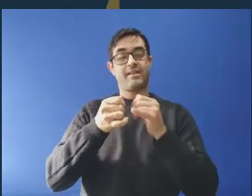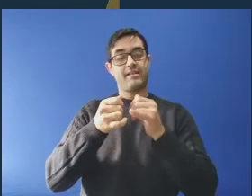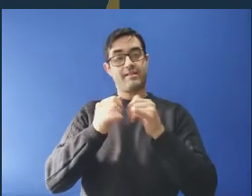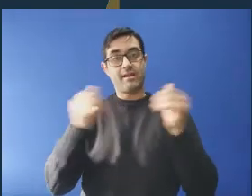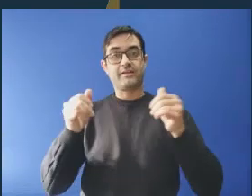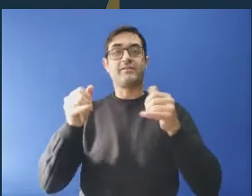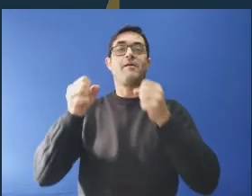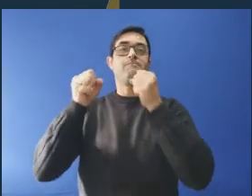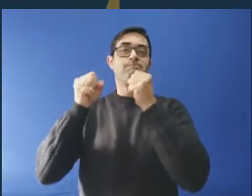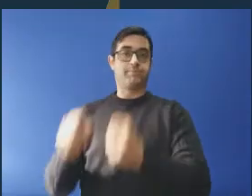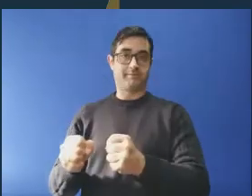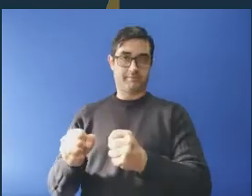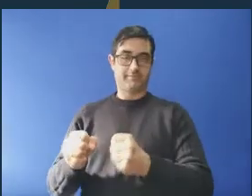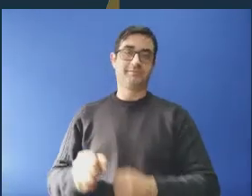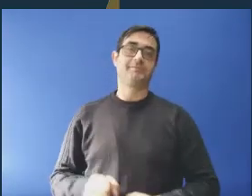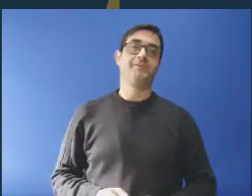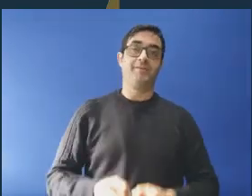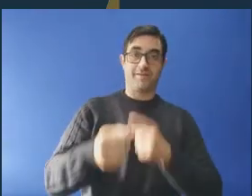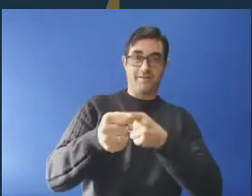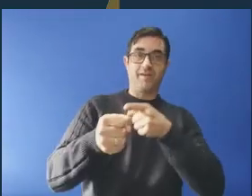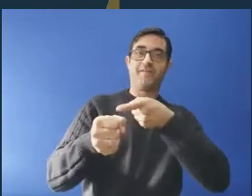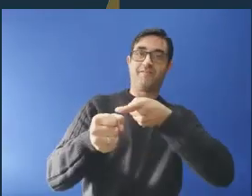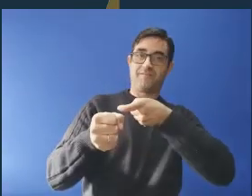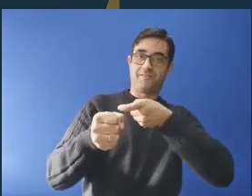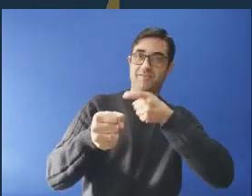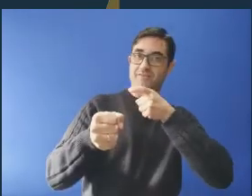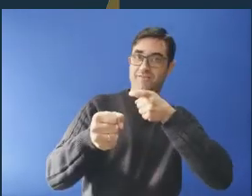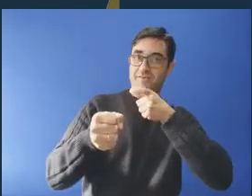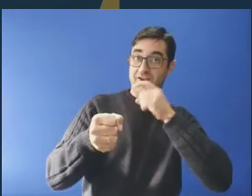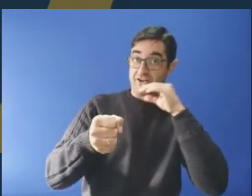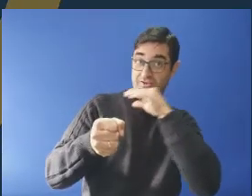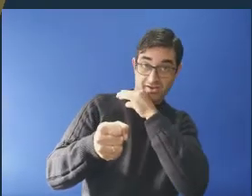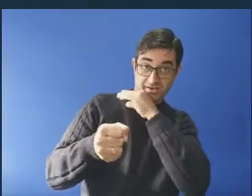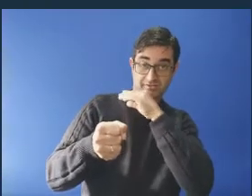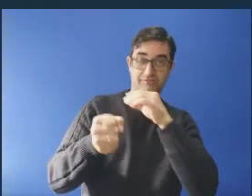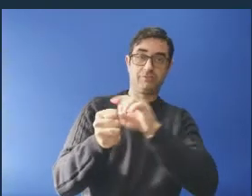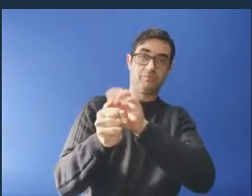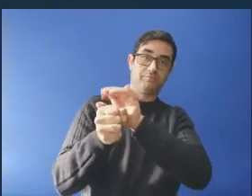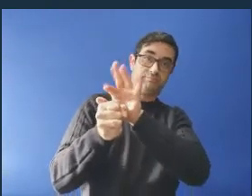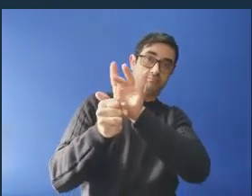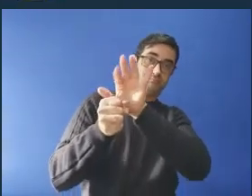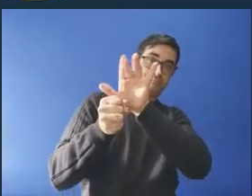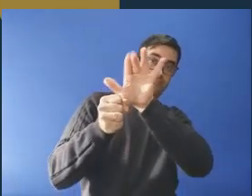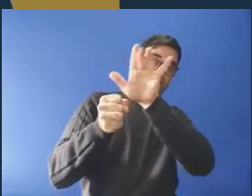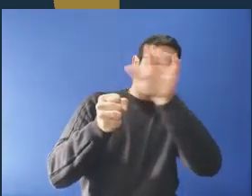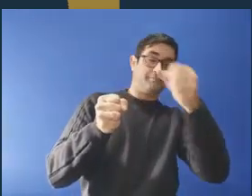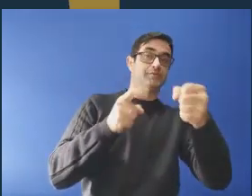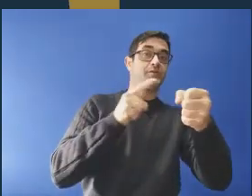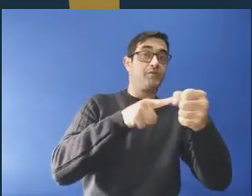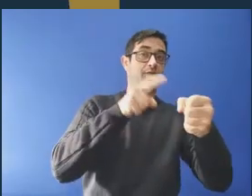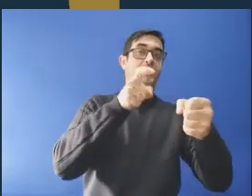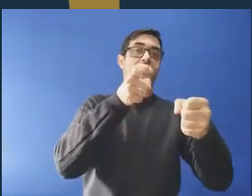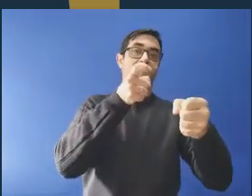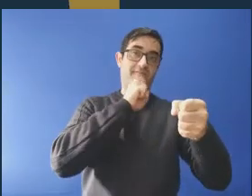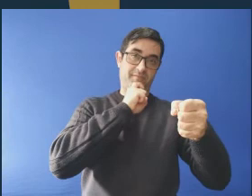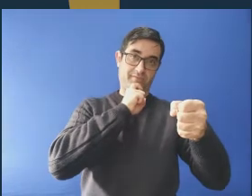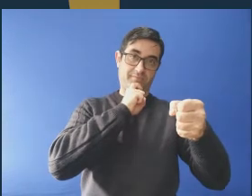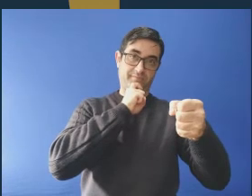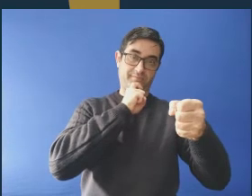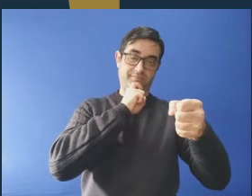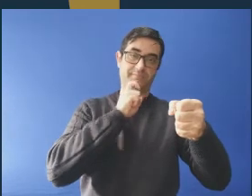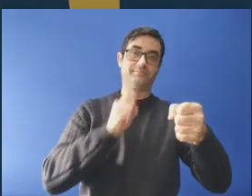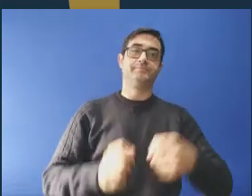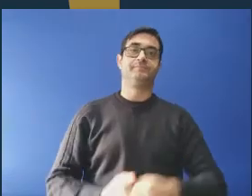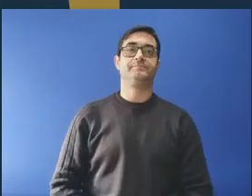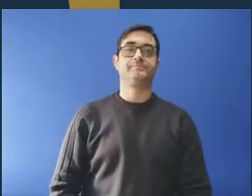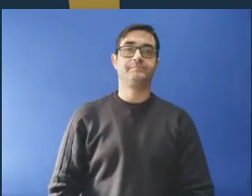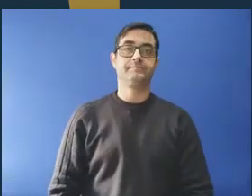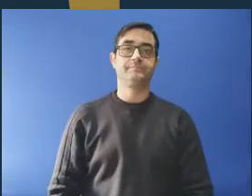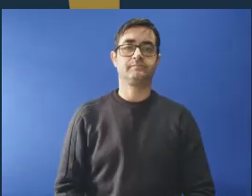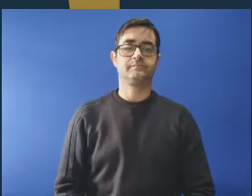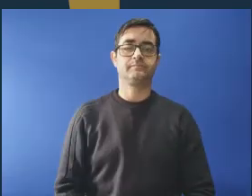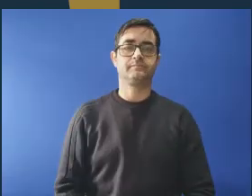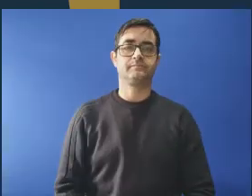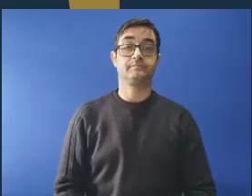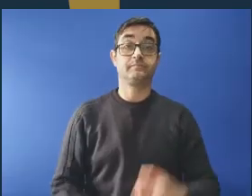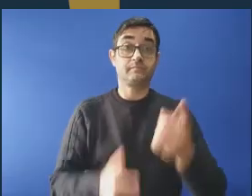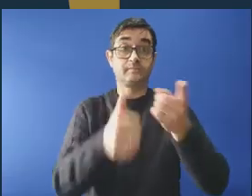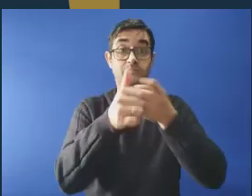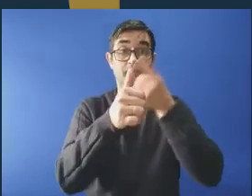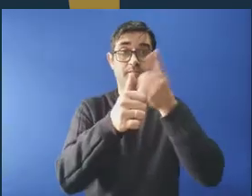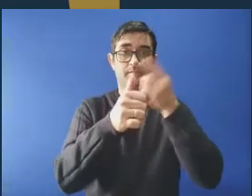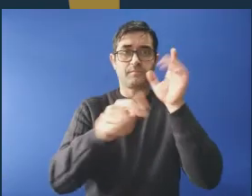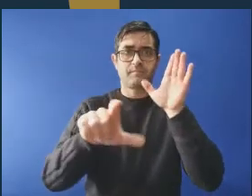daquele corpo que tem mais temperatura para o que tem menos temperatura. Bom, a primeira lei